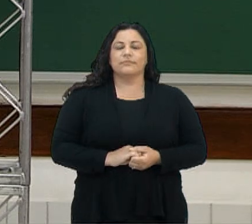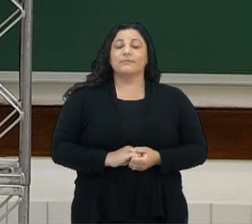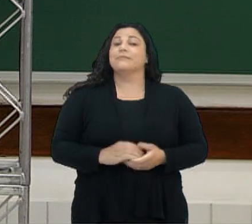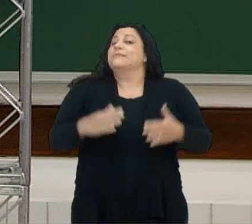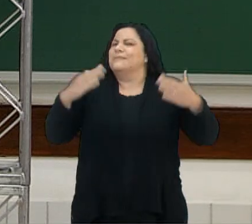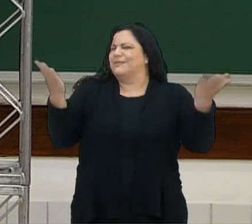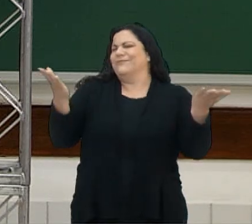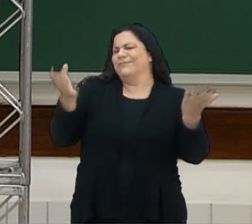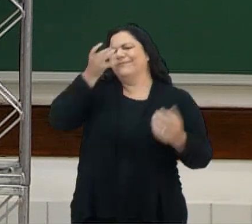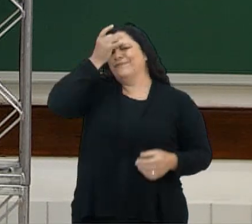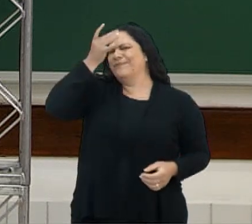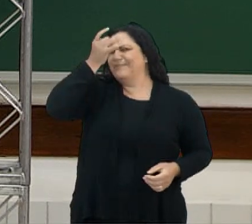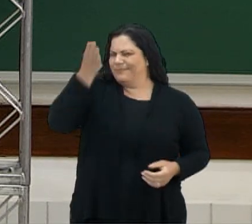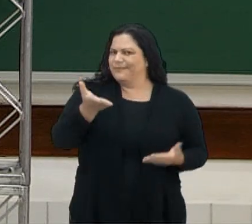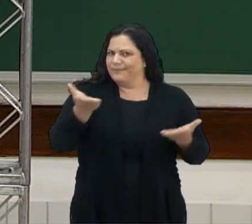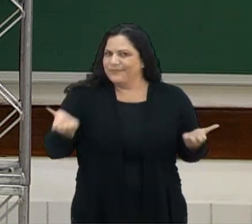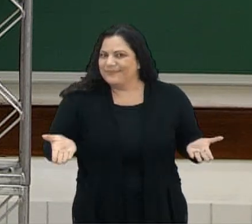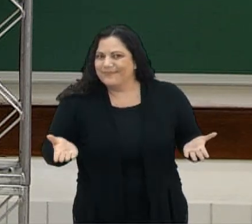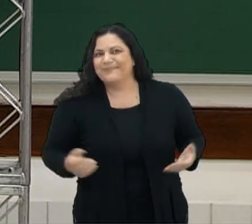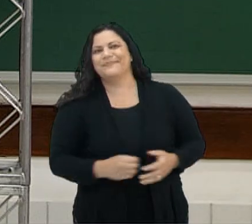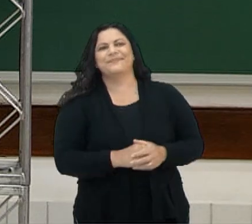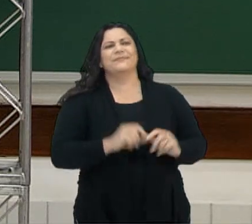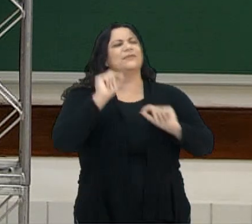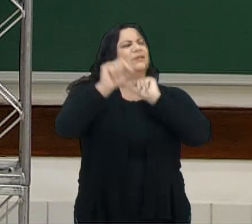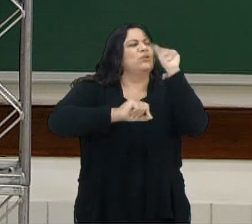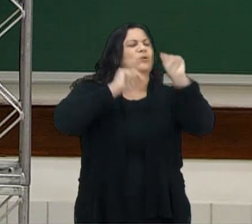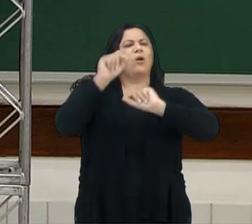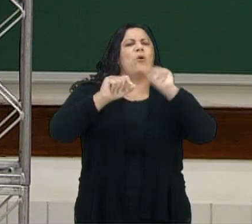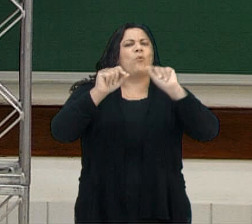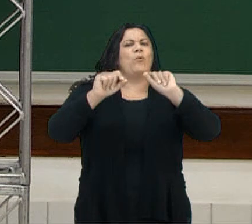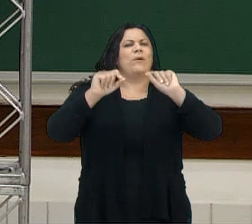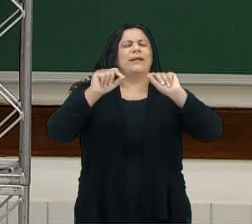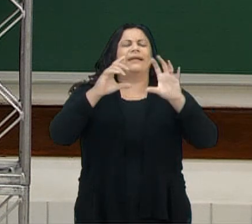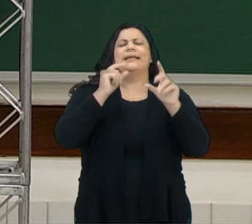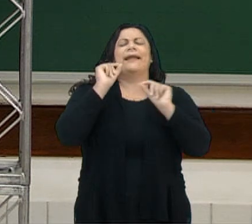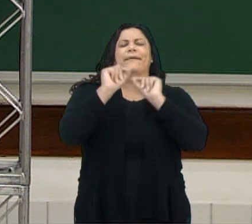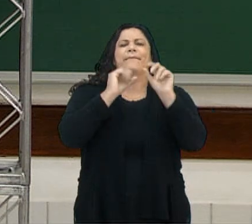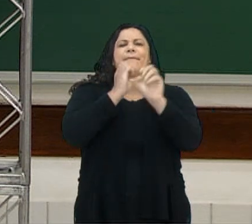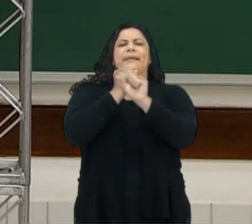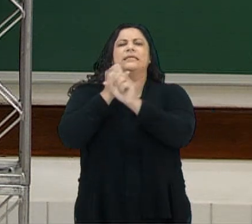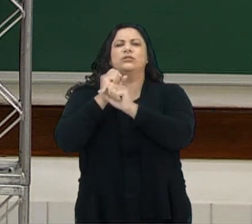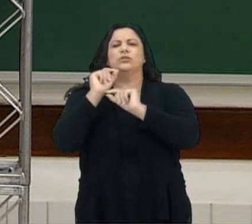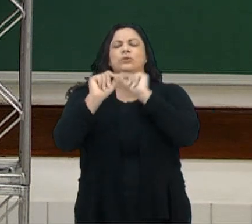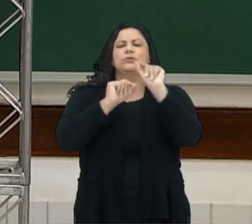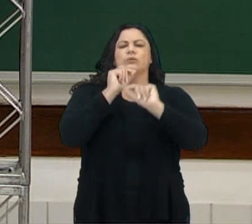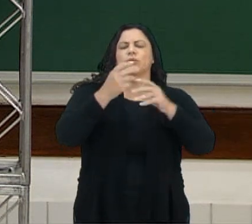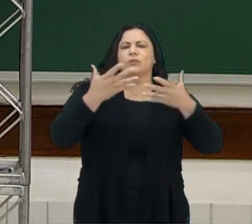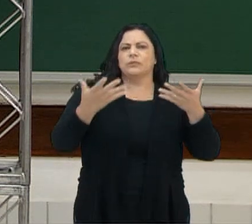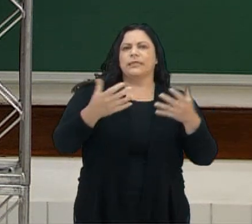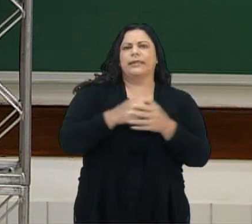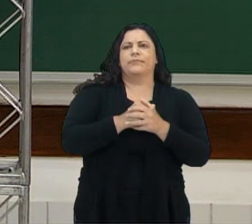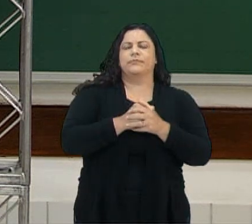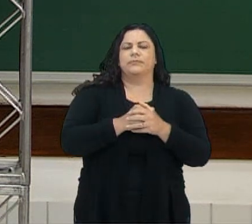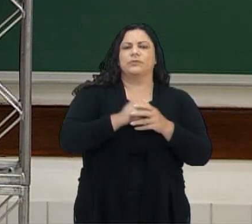Esse foi bem tranquilo, né? Qual é a medida da área do, qual é a área do hexágono que possui lados de medida 6 e a